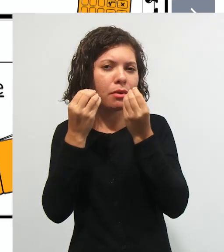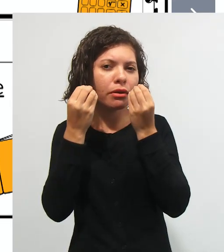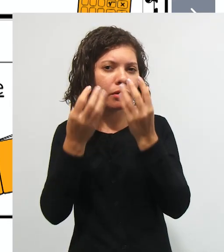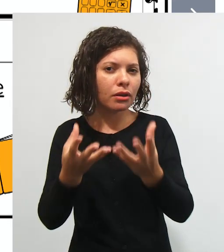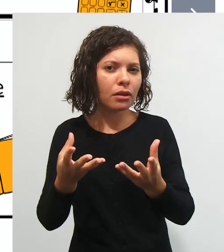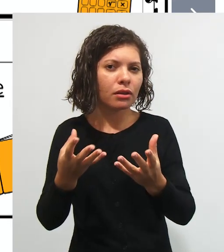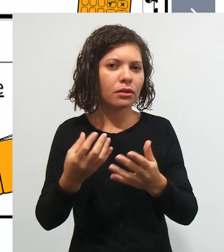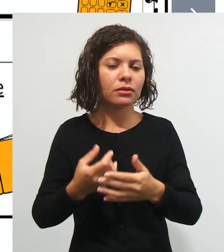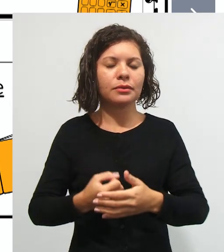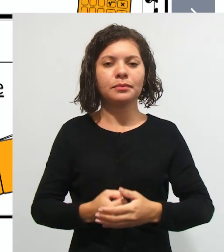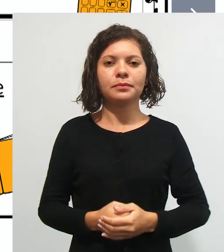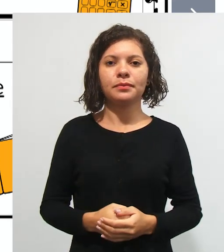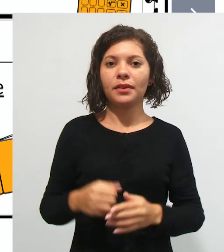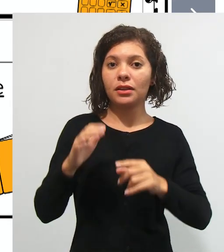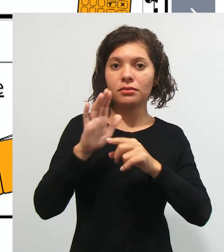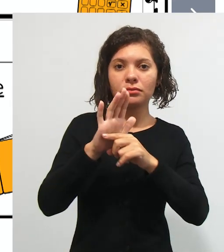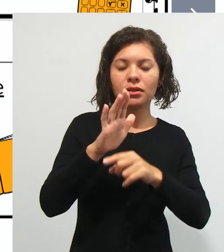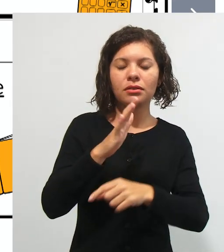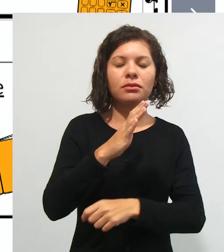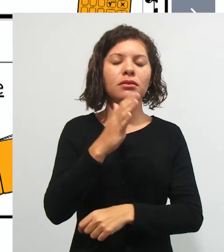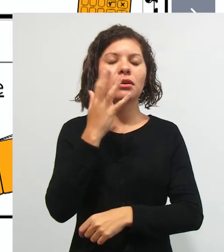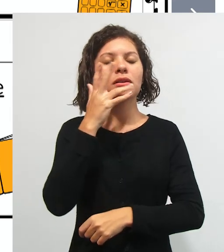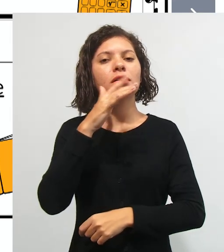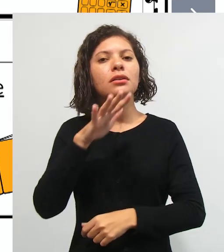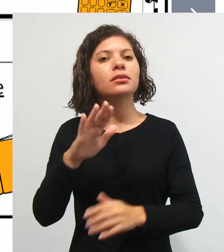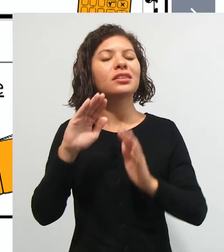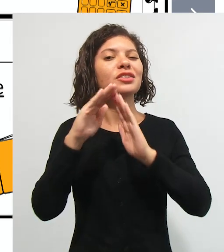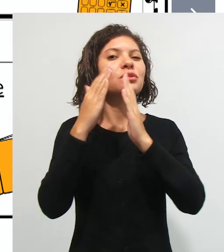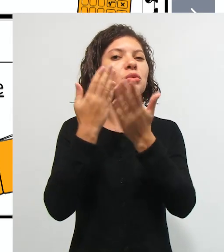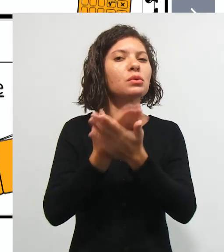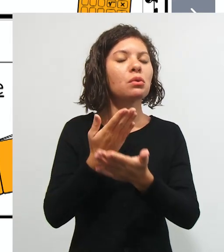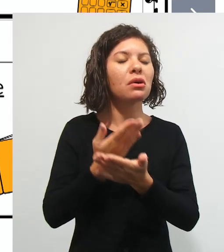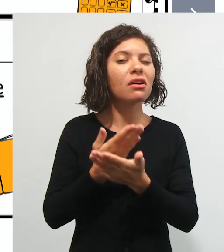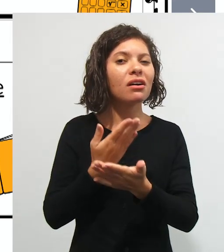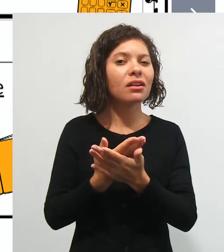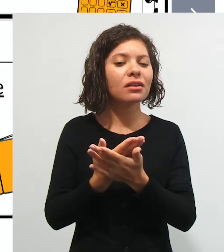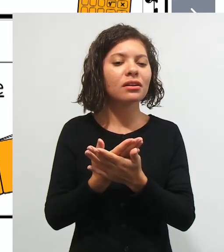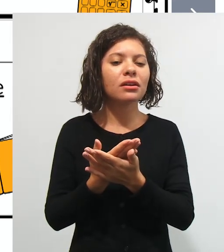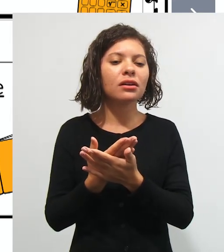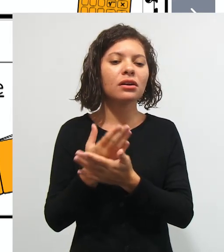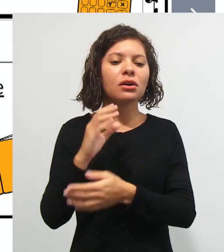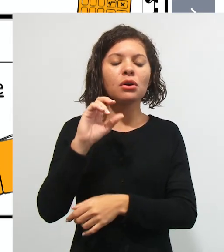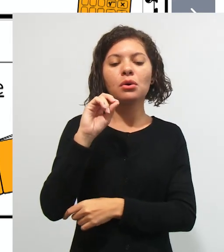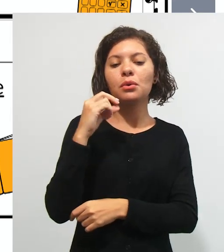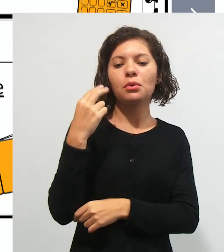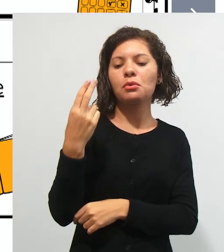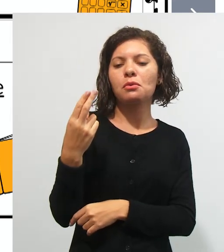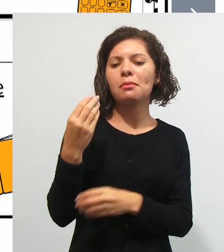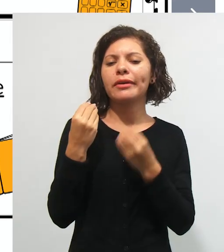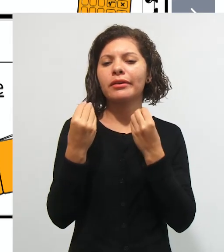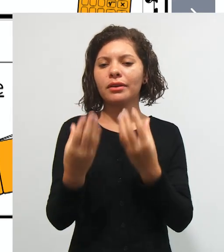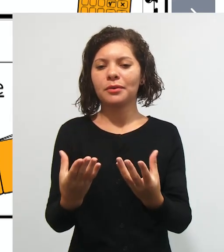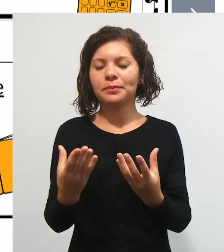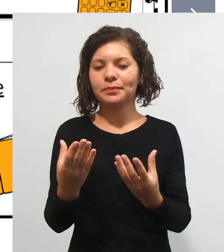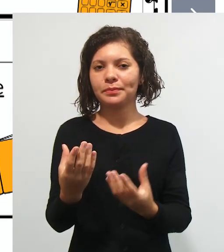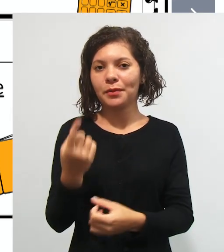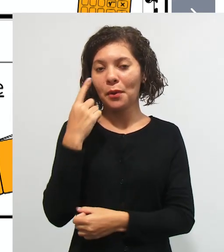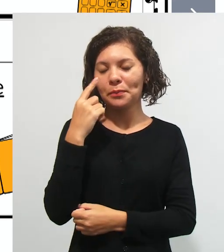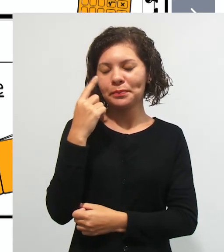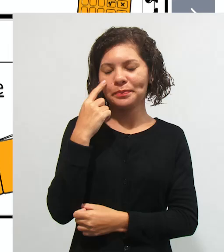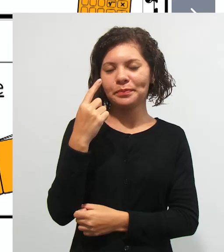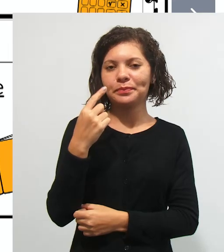às crianças na escola que sofrem de abuso, para quê? Olha só, para quê? Veja,